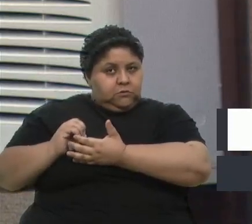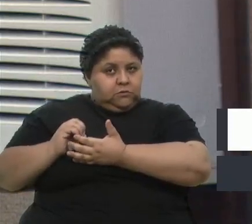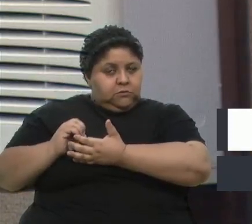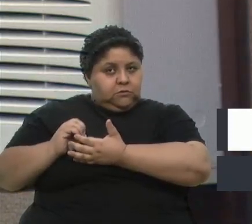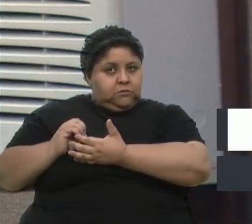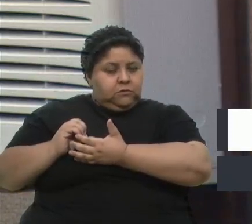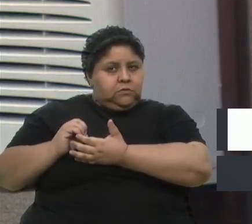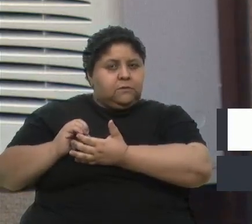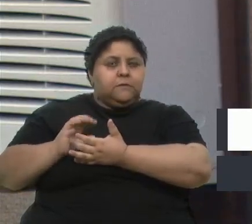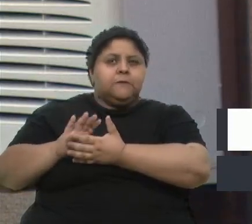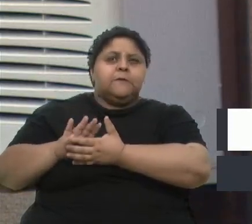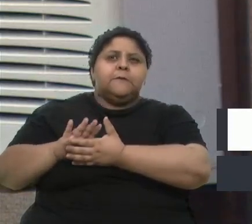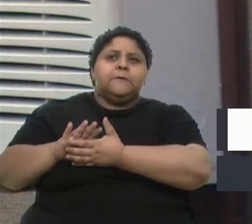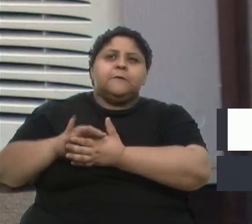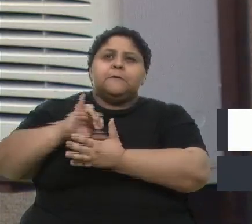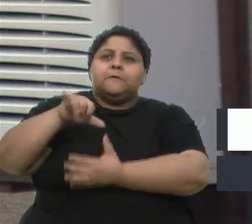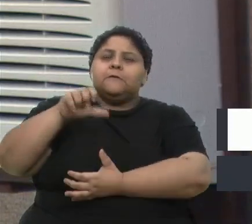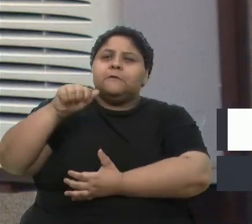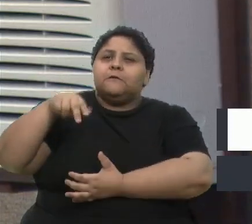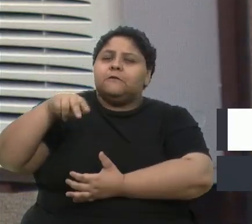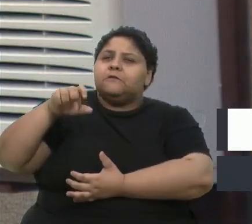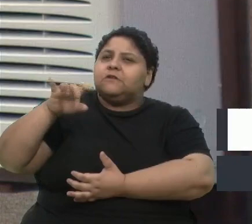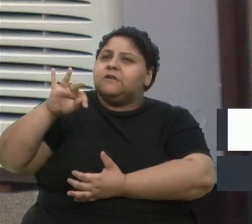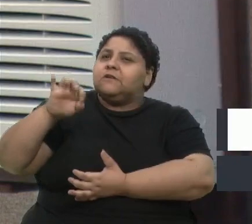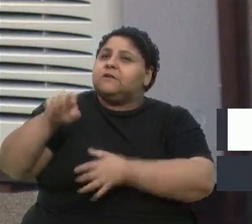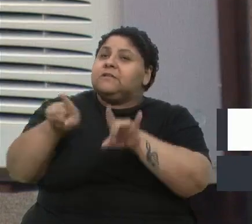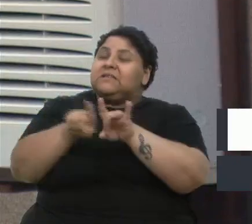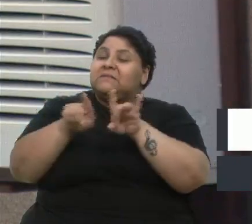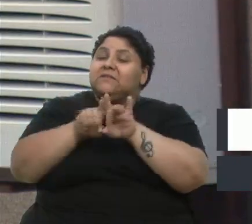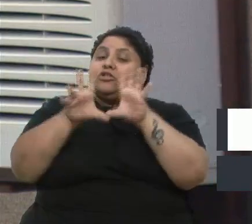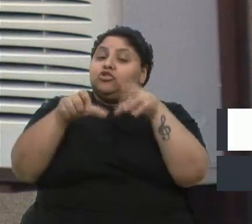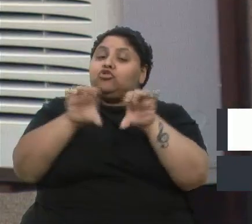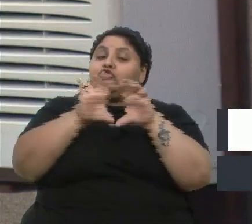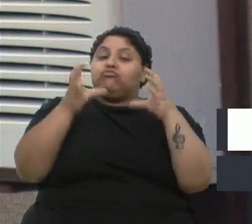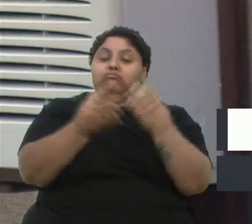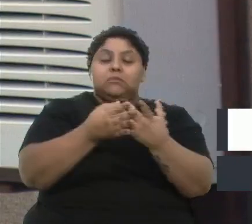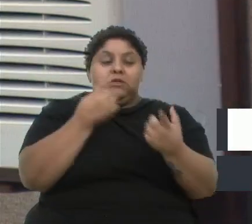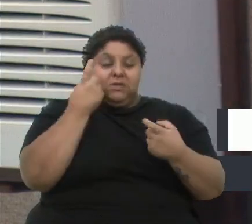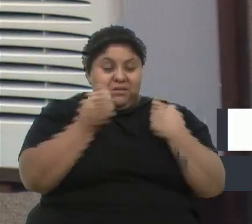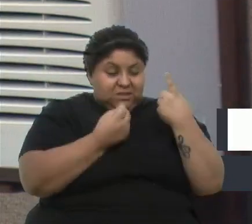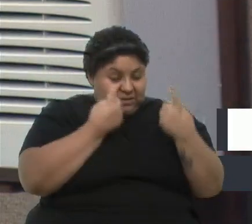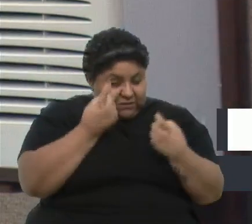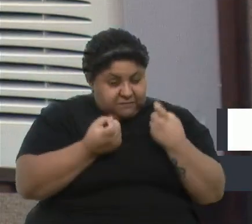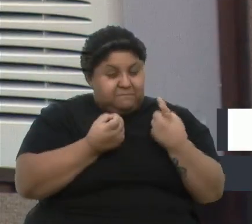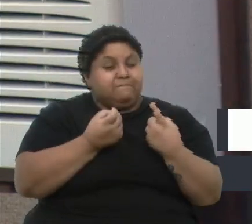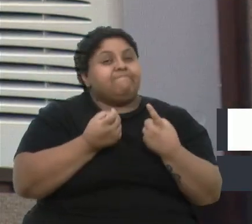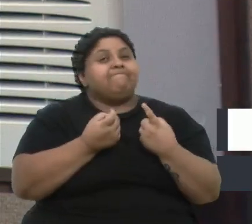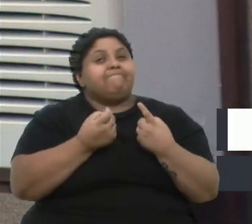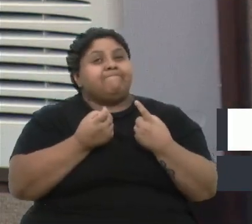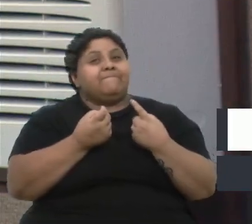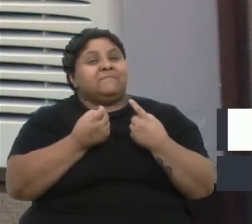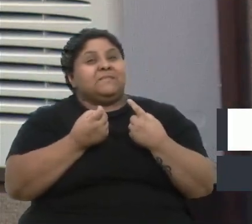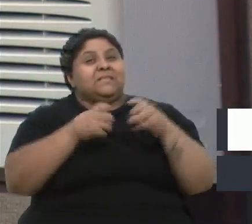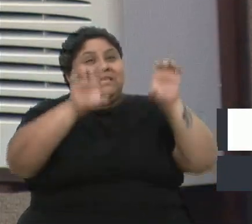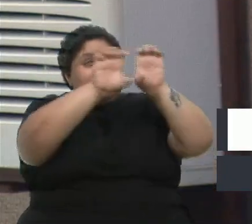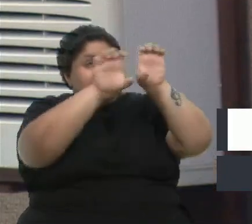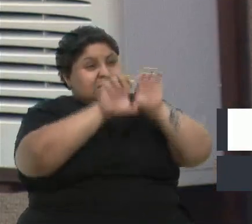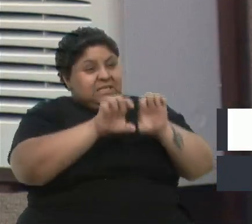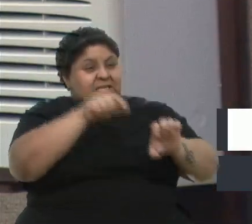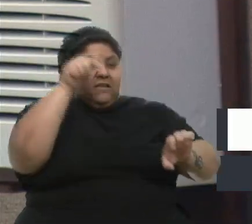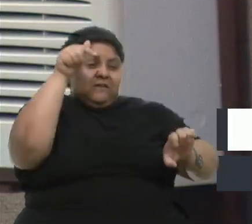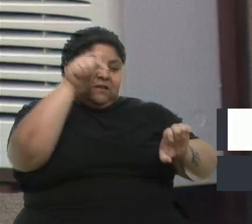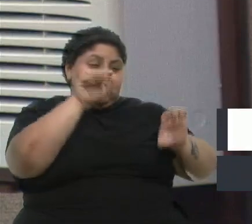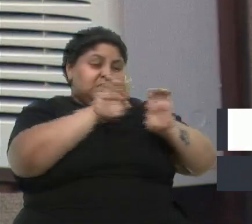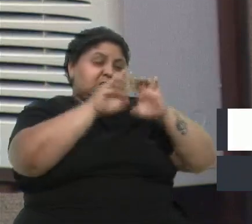líder Janete também, e toda a comunidade está muito preocupada quanto a essa questão da estrutura, se a escola vai ficar lá,